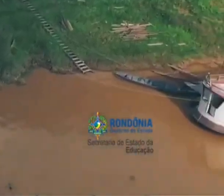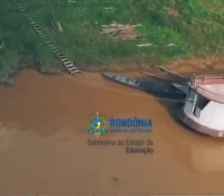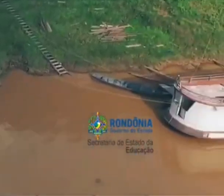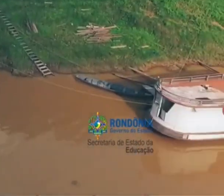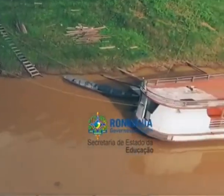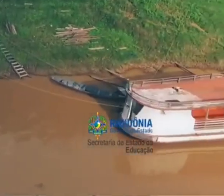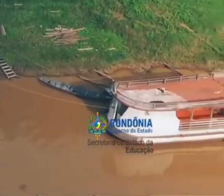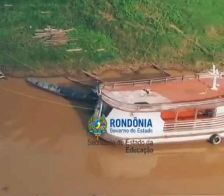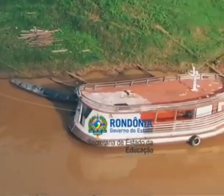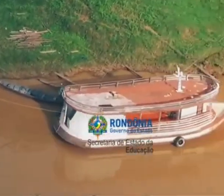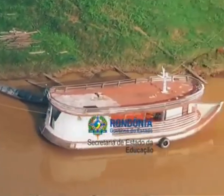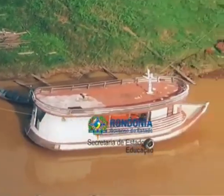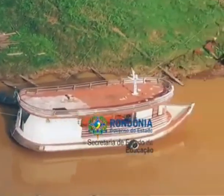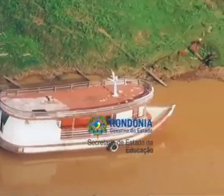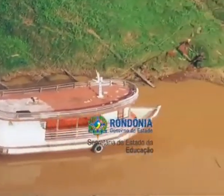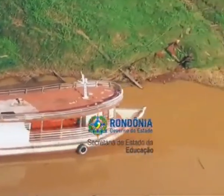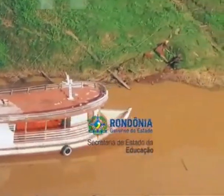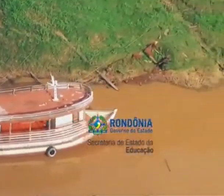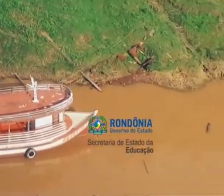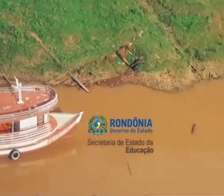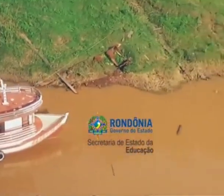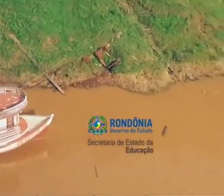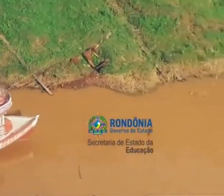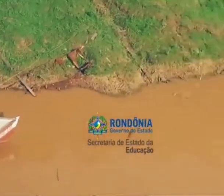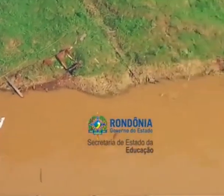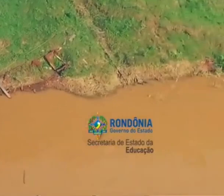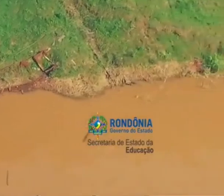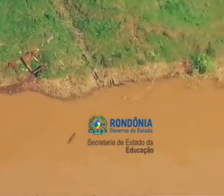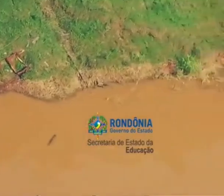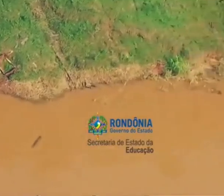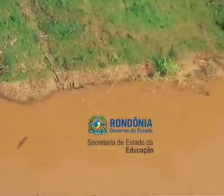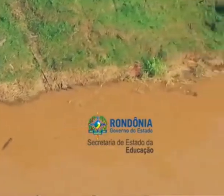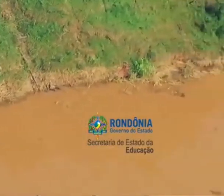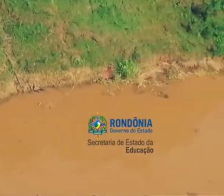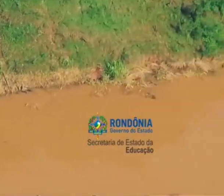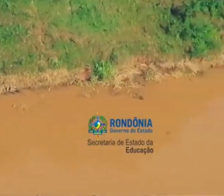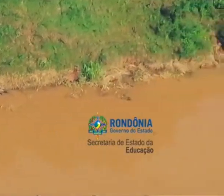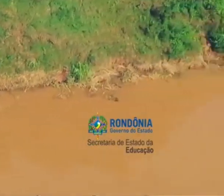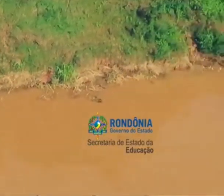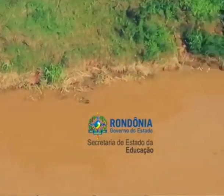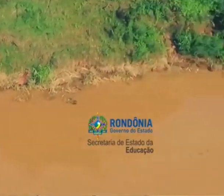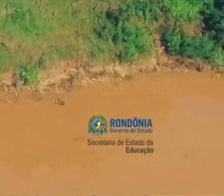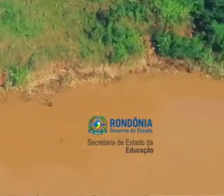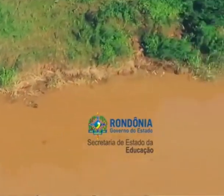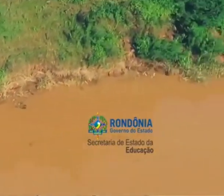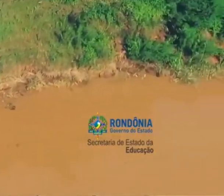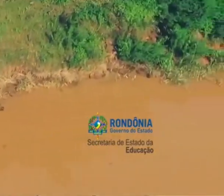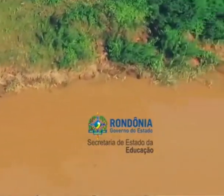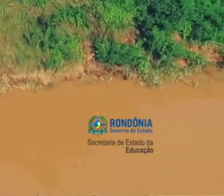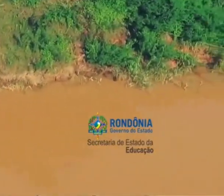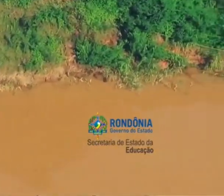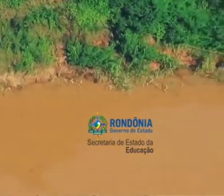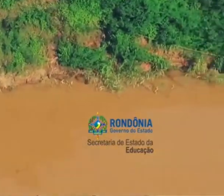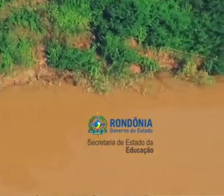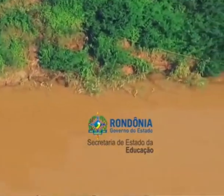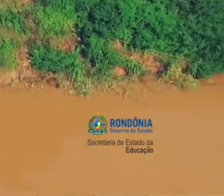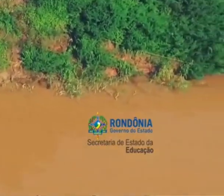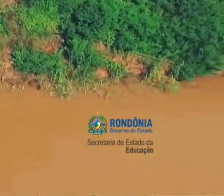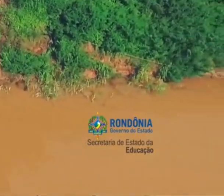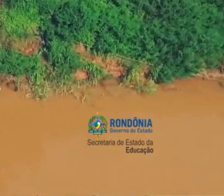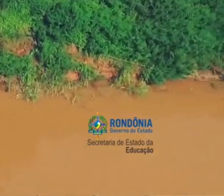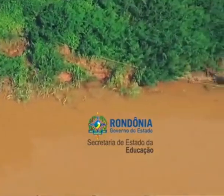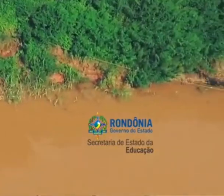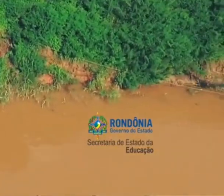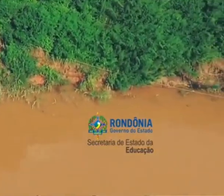4 de julho, justamente no dia da independência americana. E um fato inusitado acontece. A locomotiva ela capota